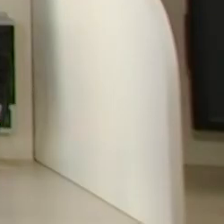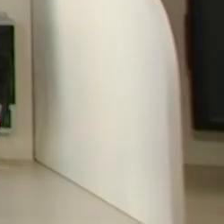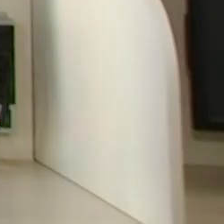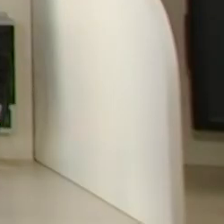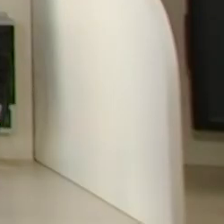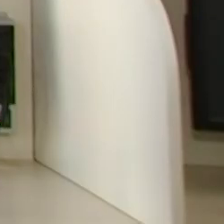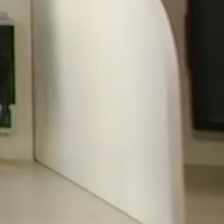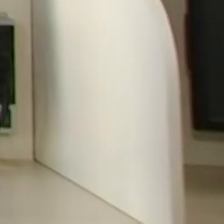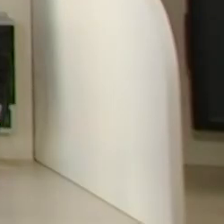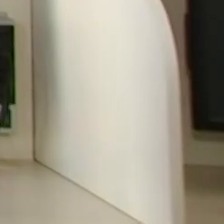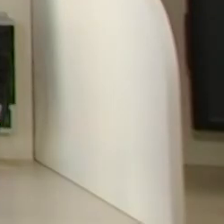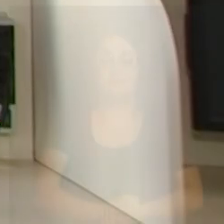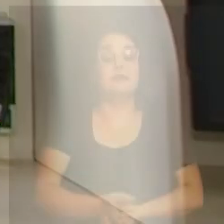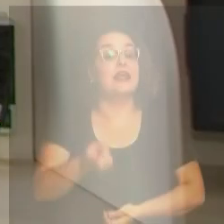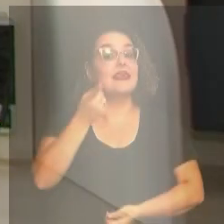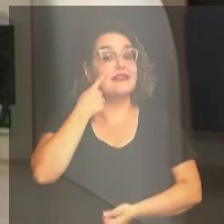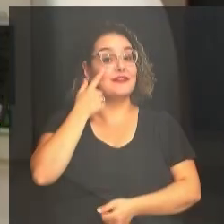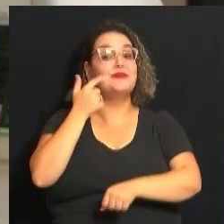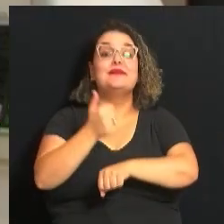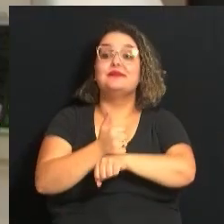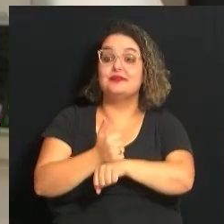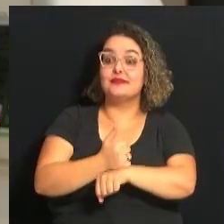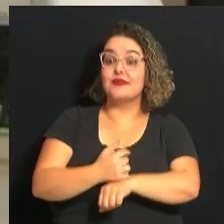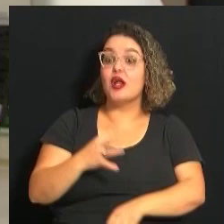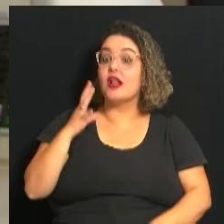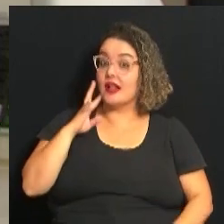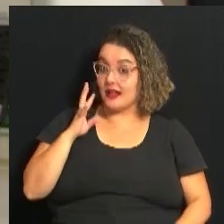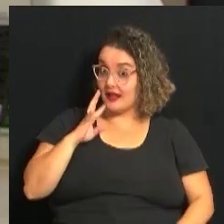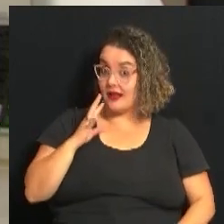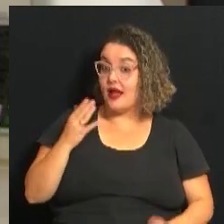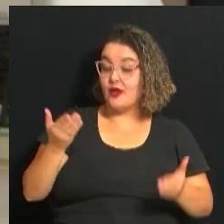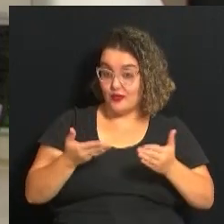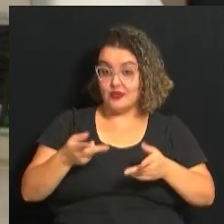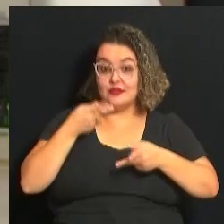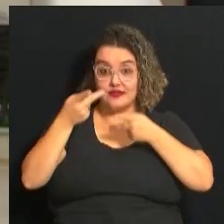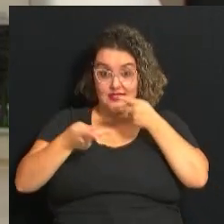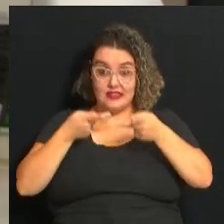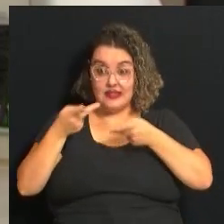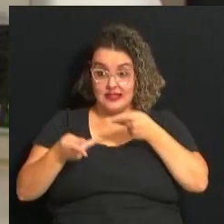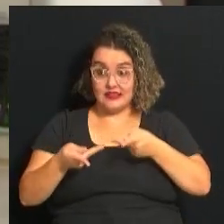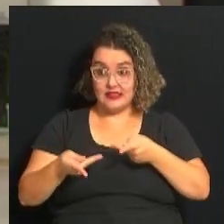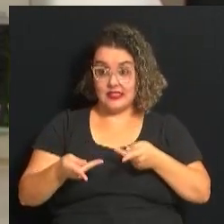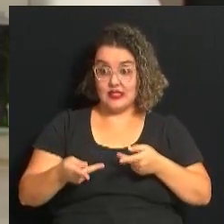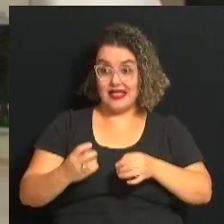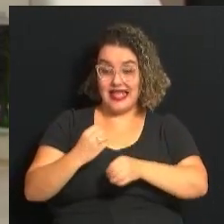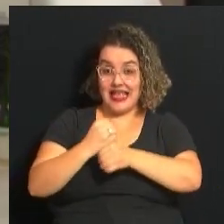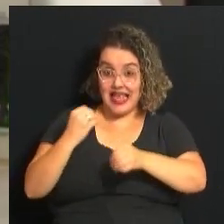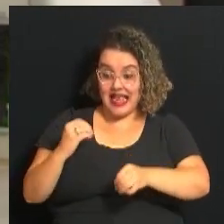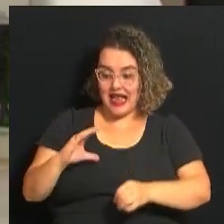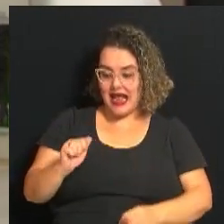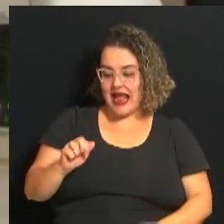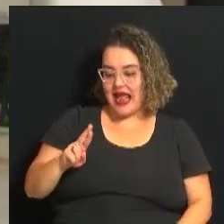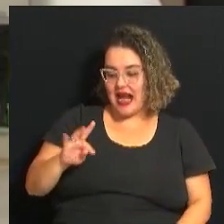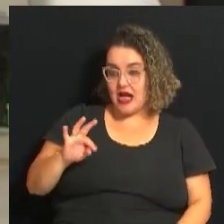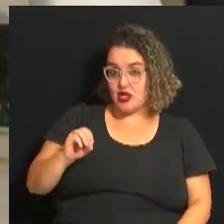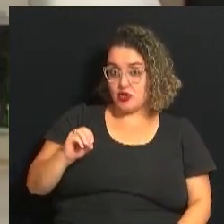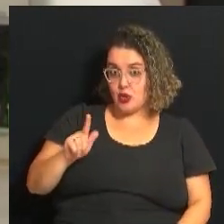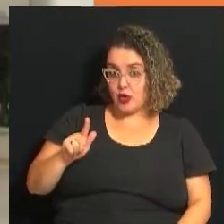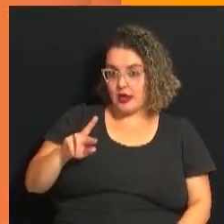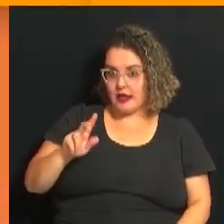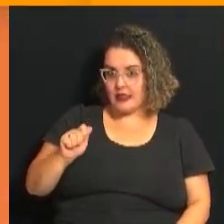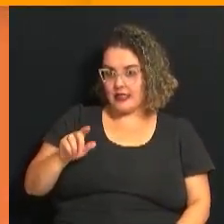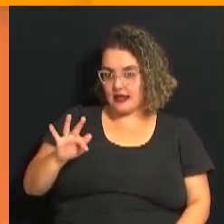Bom, é o quadro Se Liga na Profissão e olha só que bacana, hoje a gente vai falar sobre engenheiro cartógrafo. Então, se liga